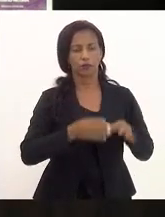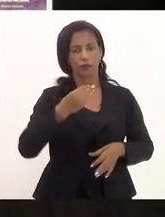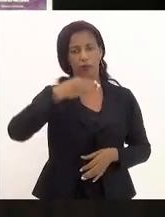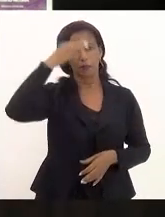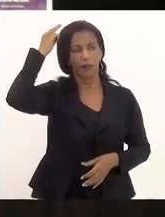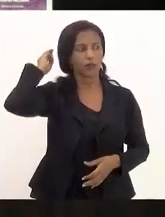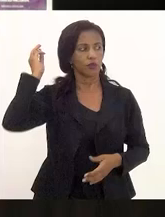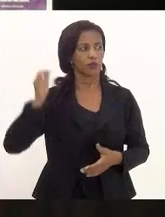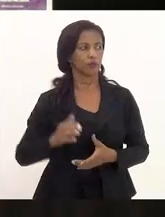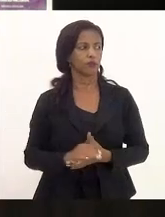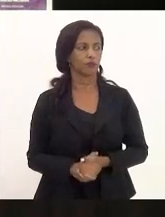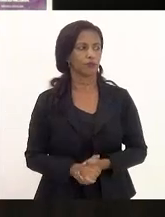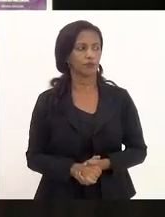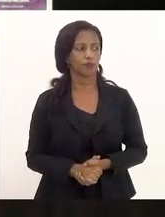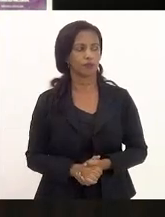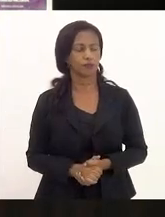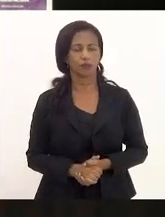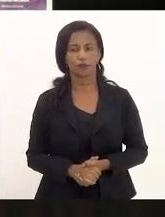Pacheco.